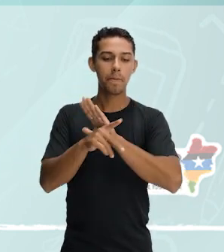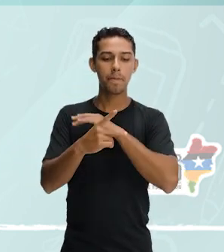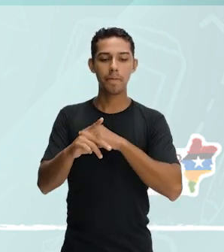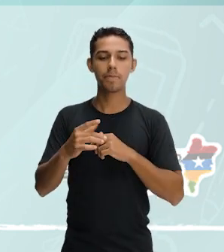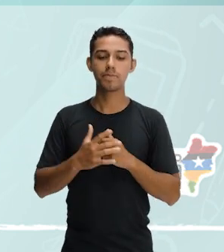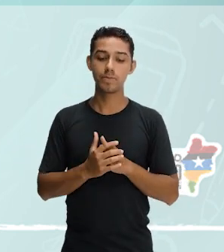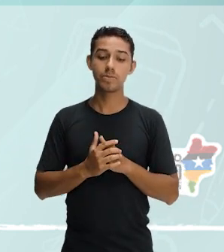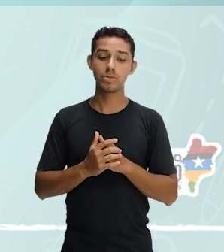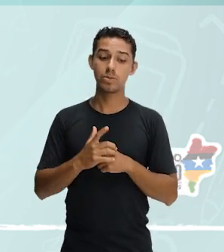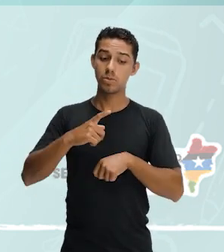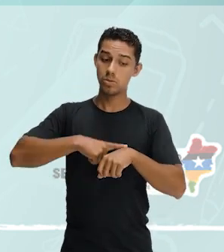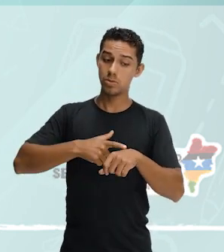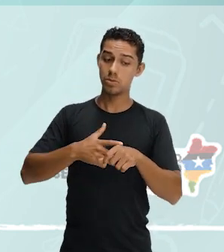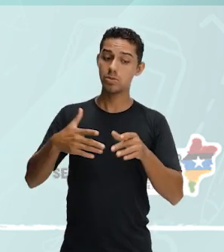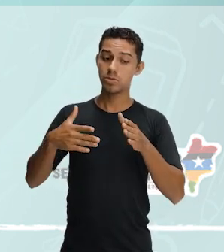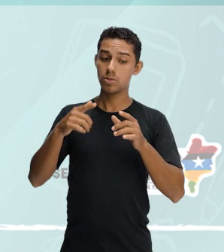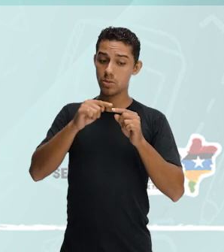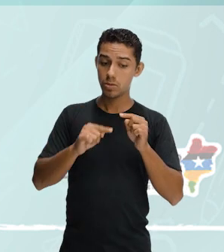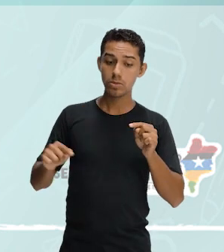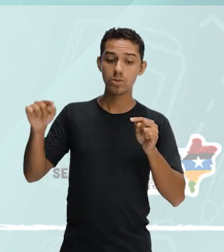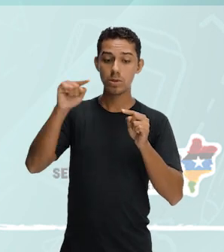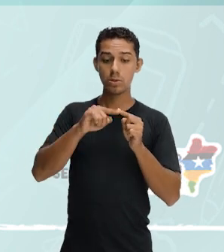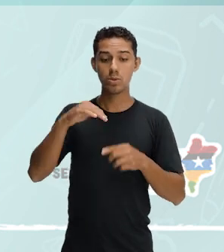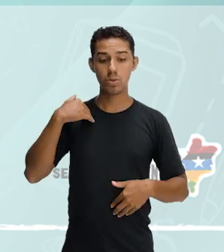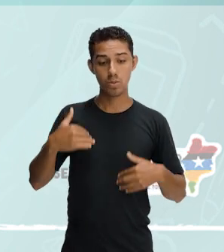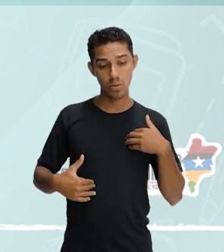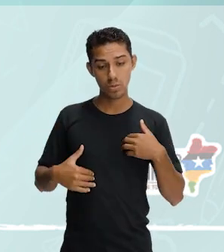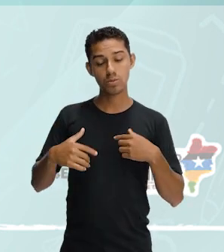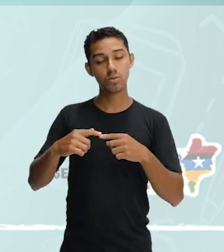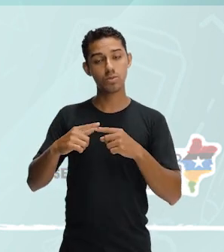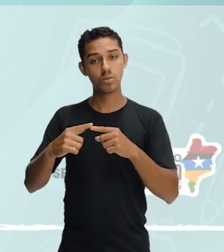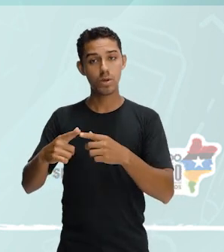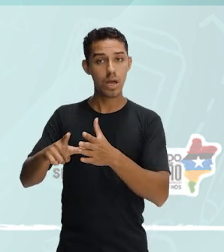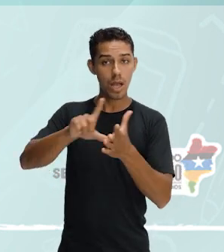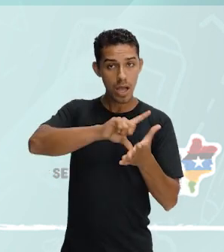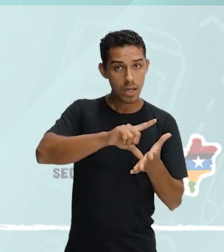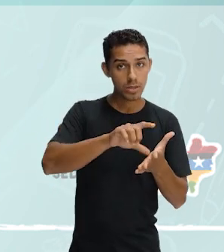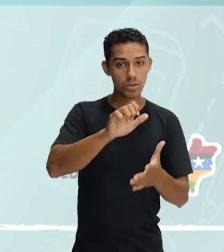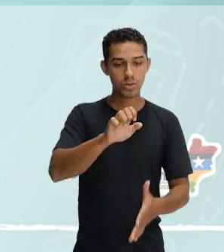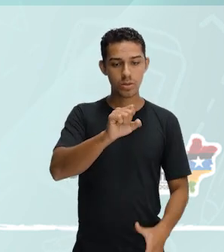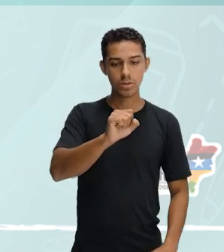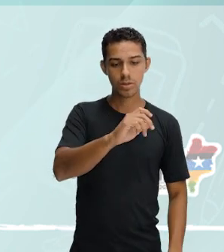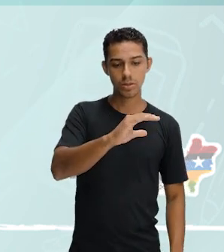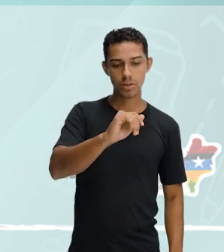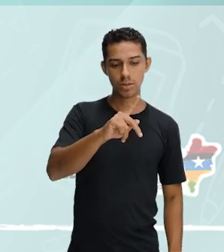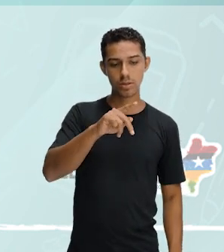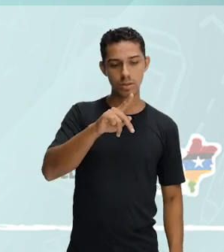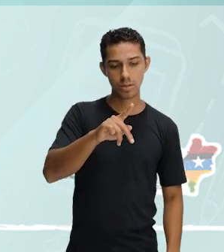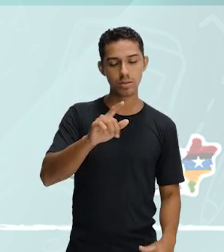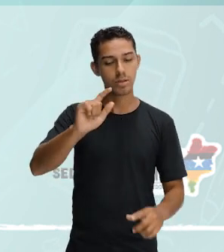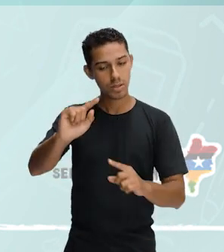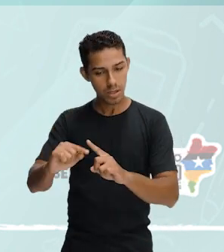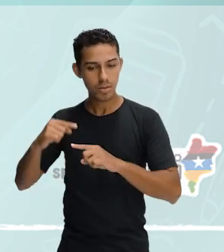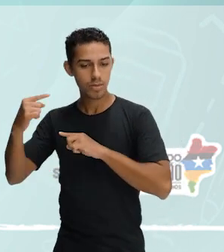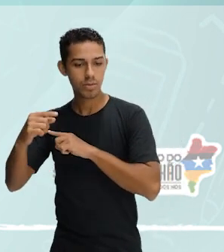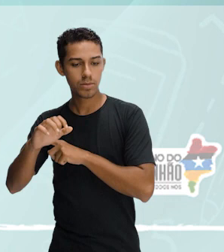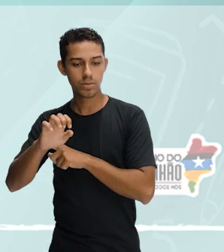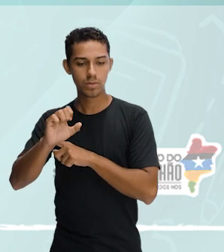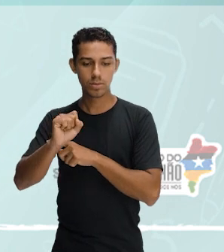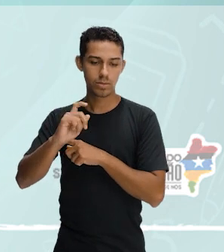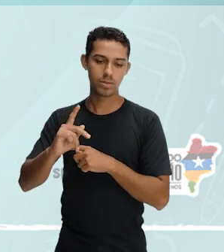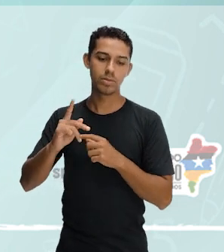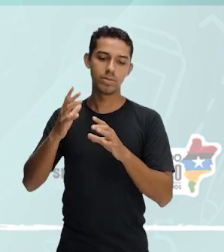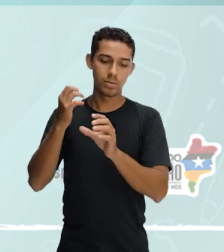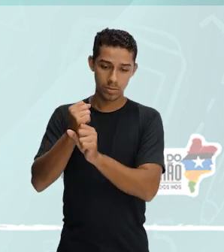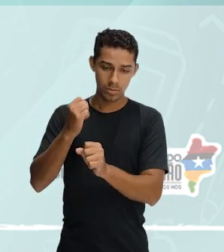angular do corpo antes do escape e o momento angular do corpo após o escape, calculados em relação ao centro do círculo, são